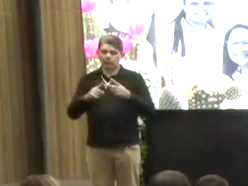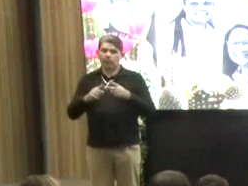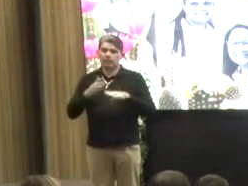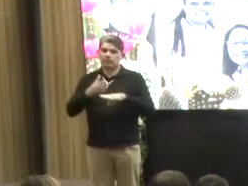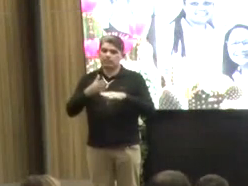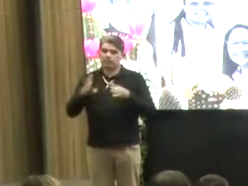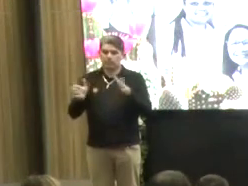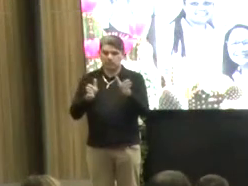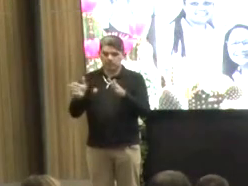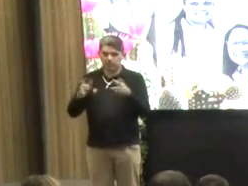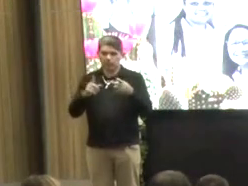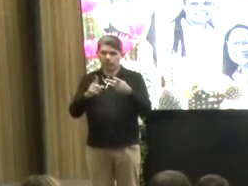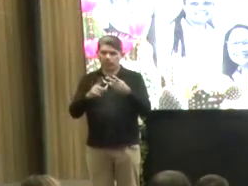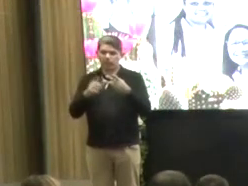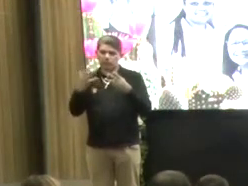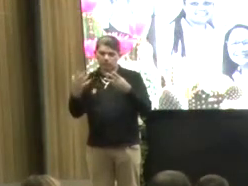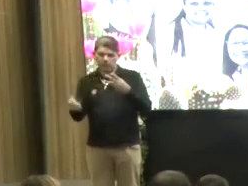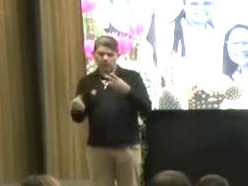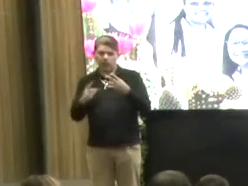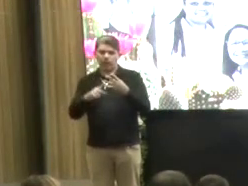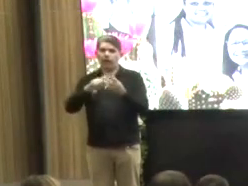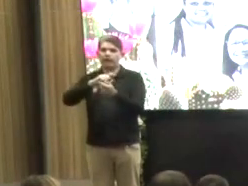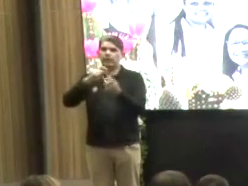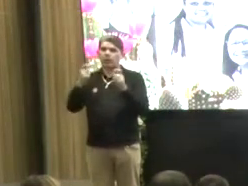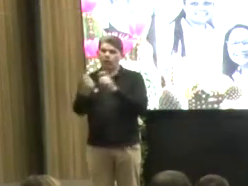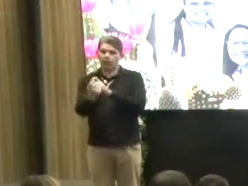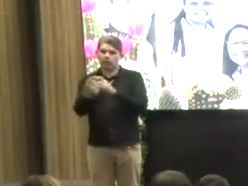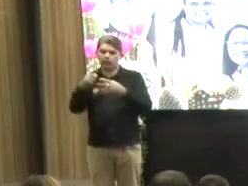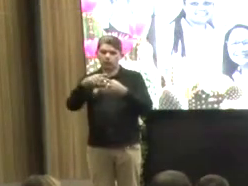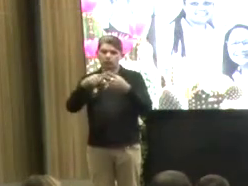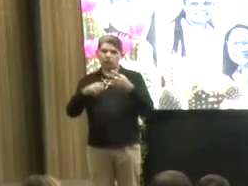acessível, aceitável e adequado, né?